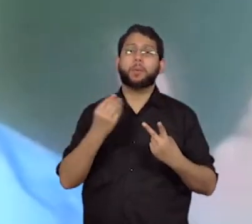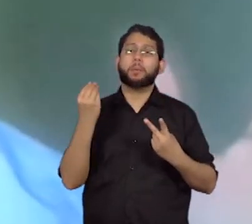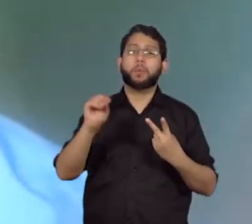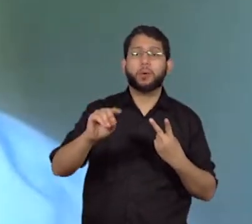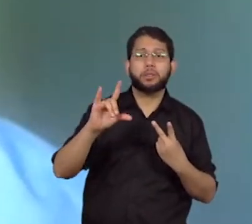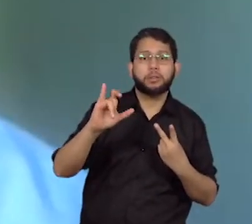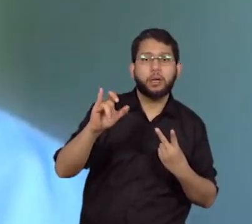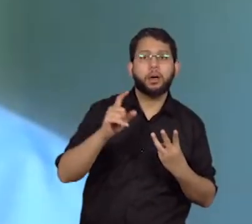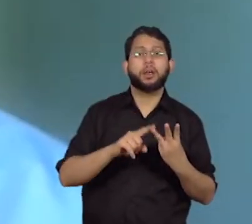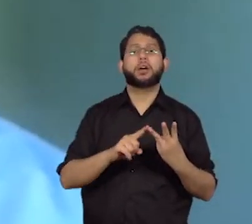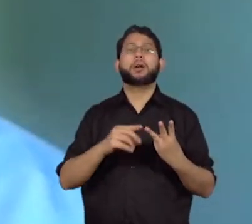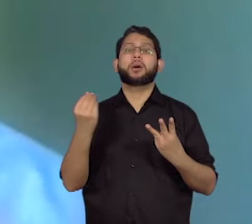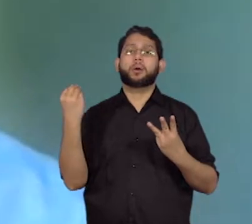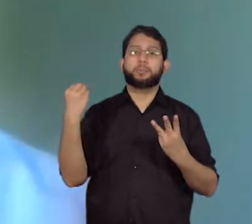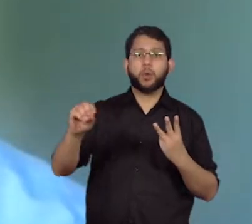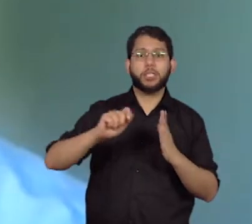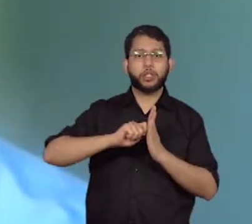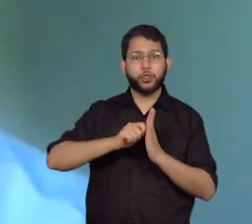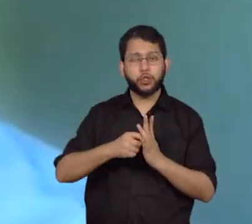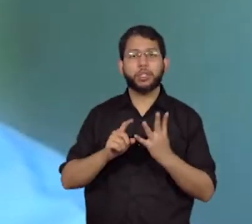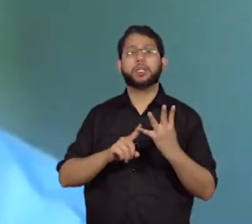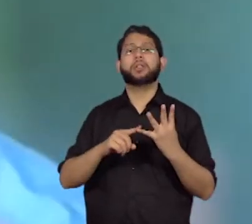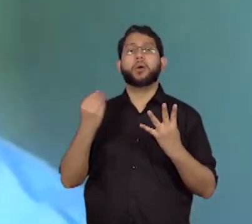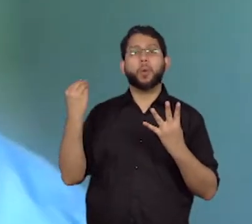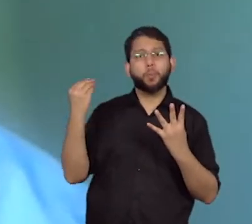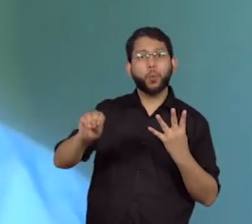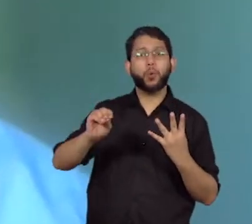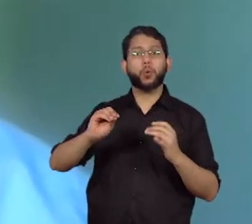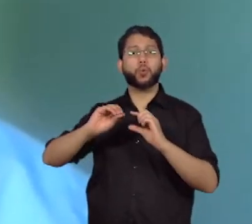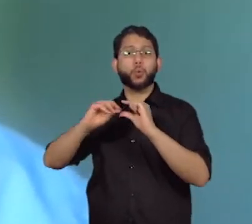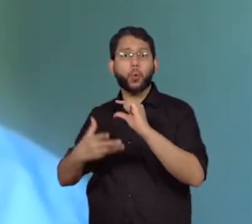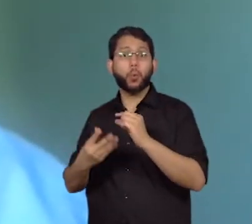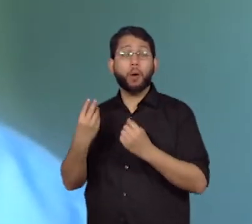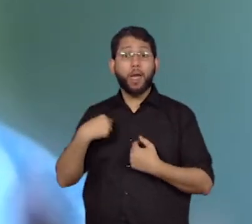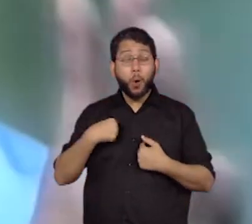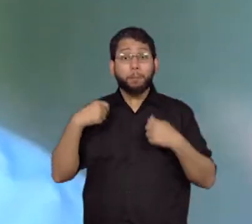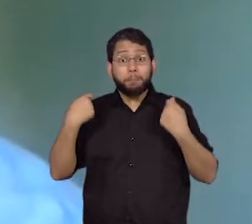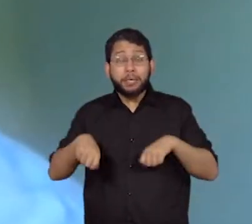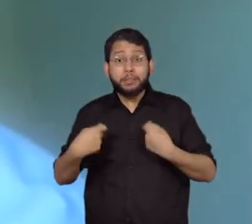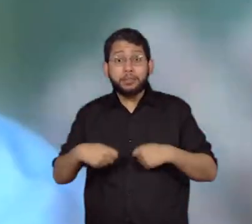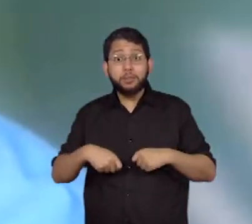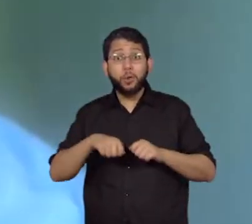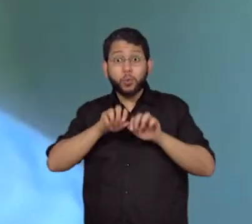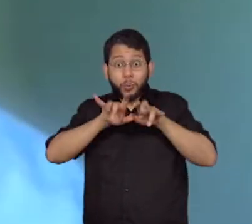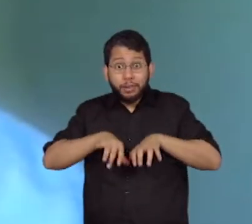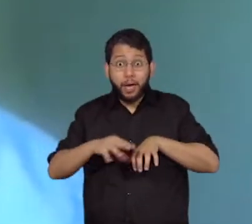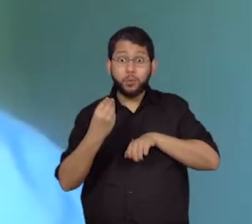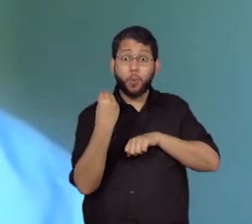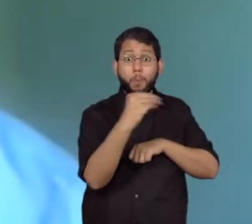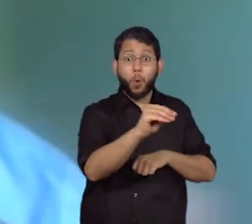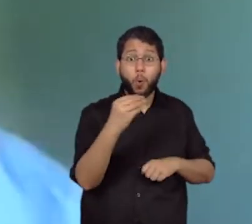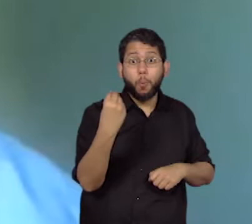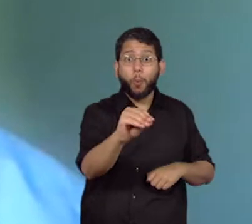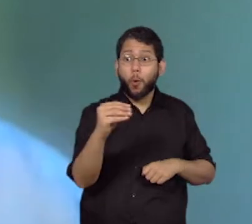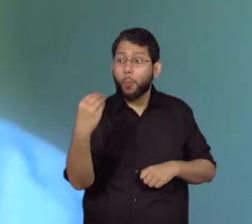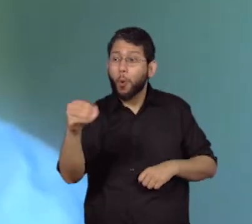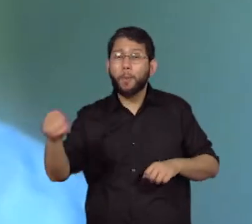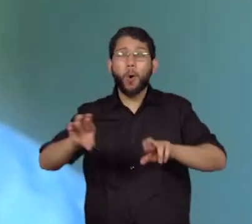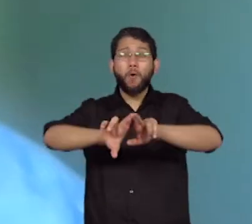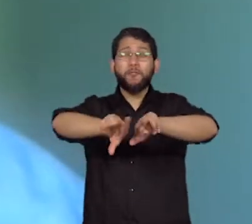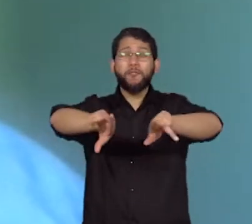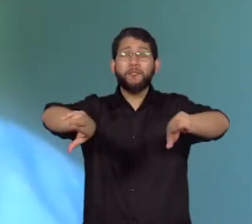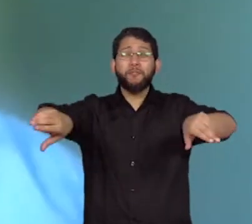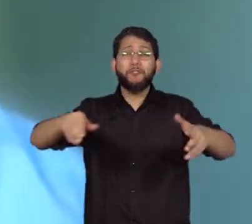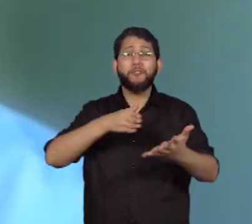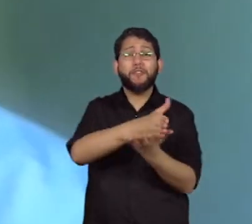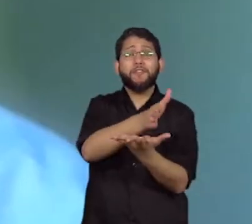LinkedIn, e no próprio Google, né? Das pessoas procurarem aquele assunto e acharem seu texto. Então, ele tem que ser cada vez mais transmídia para que você tenha cada vez